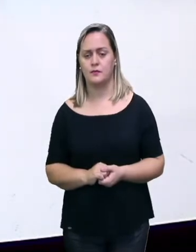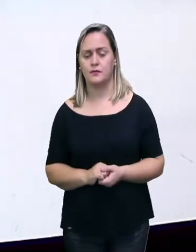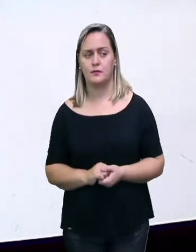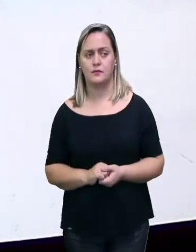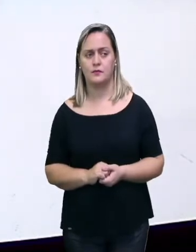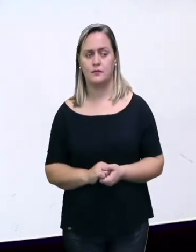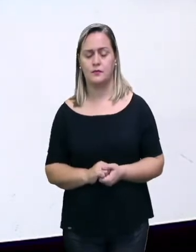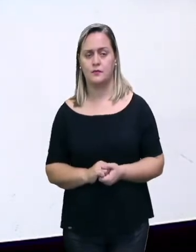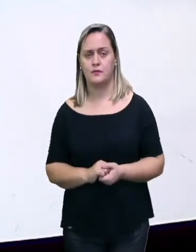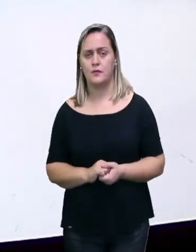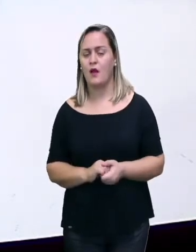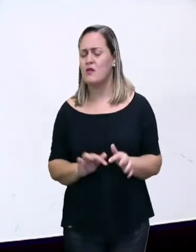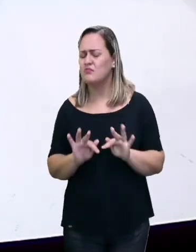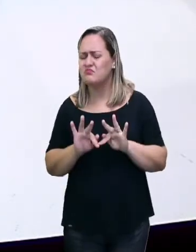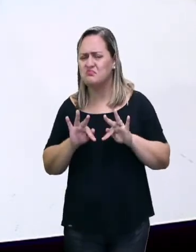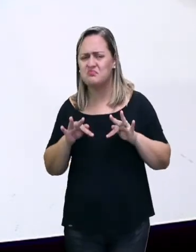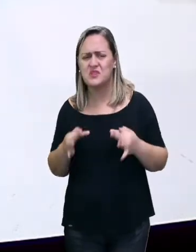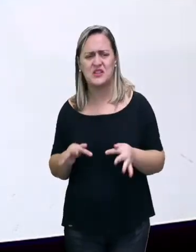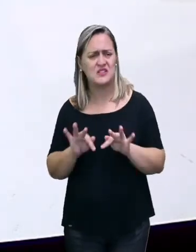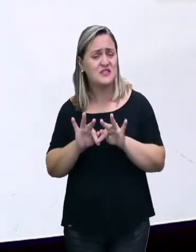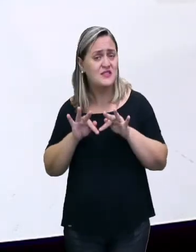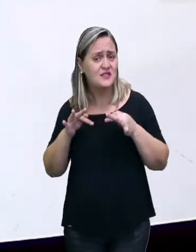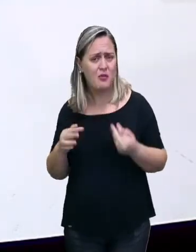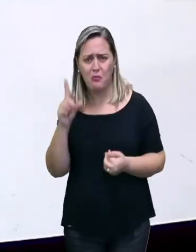É muito simples, gente.